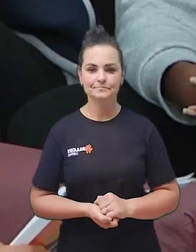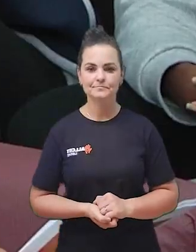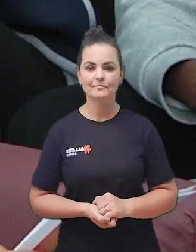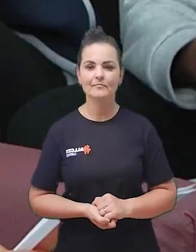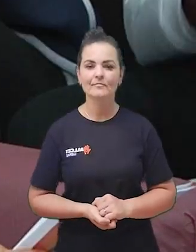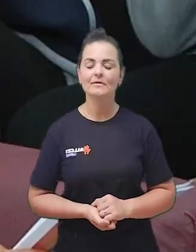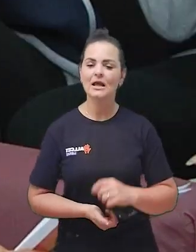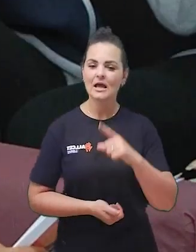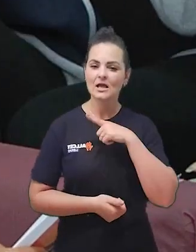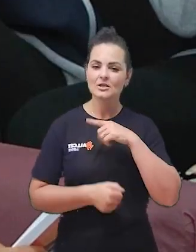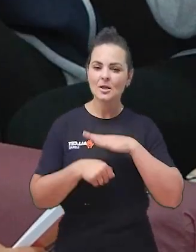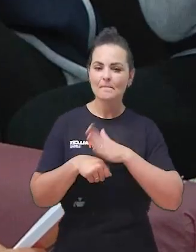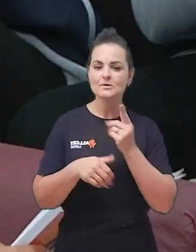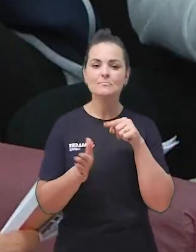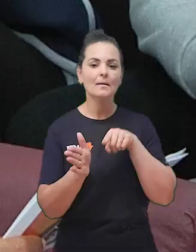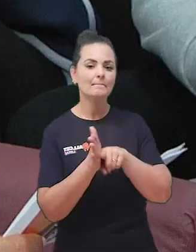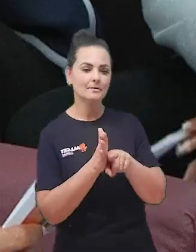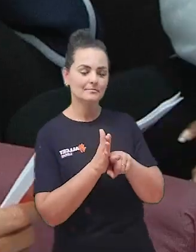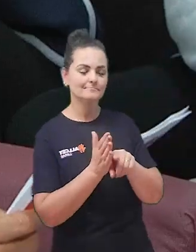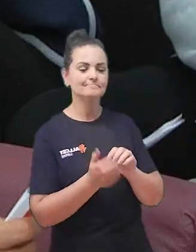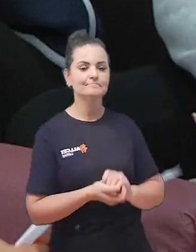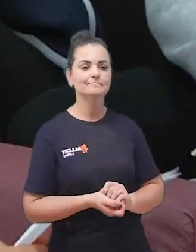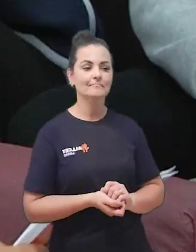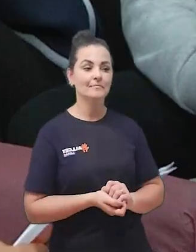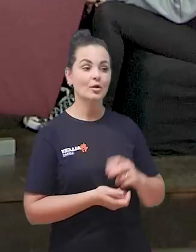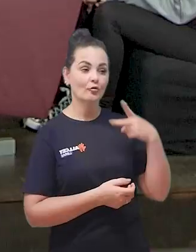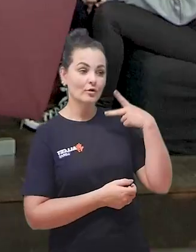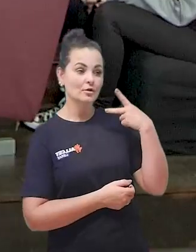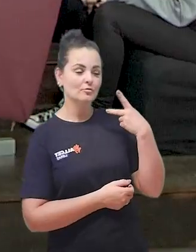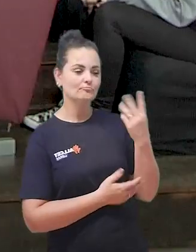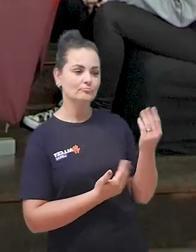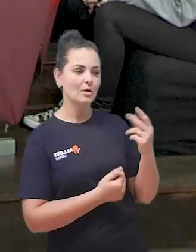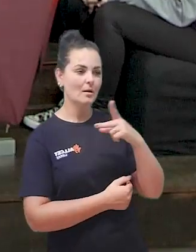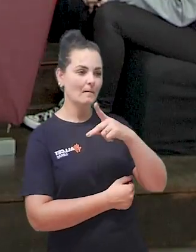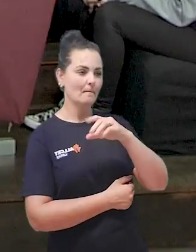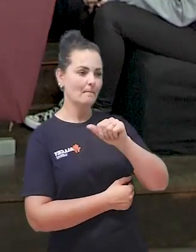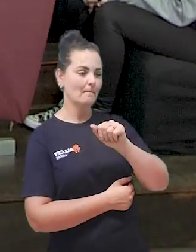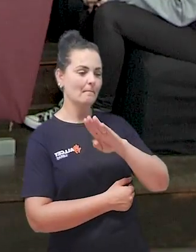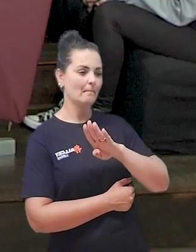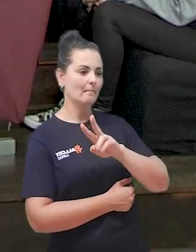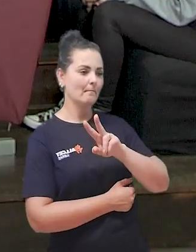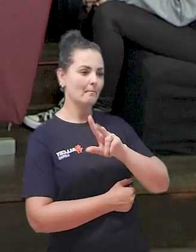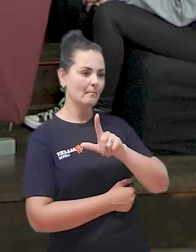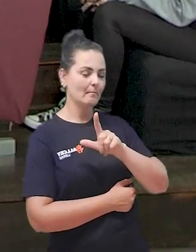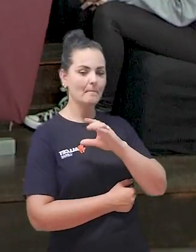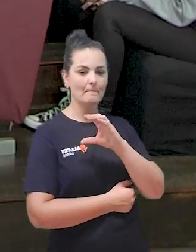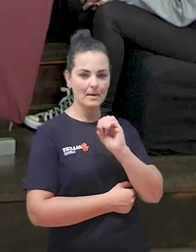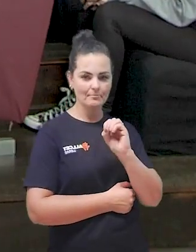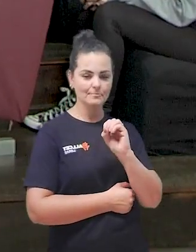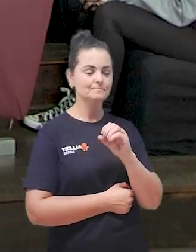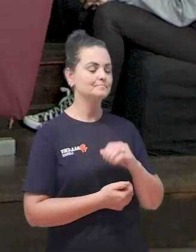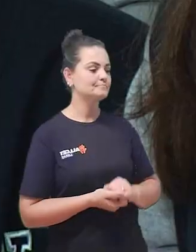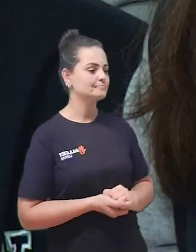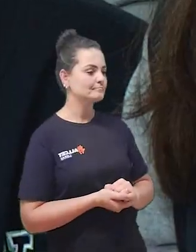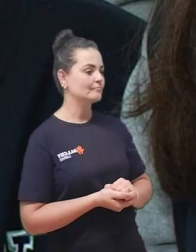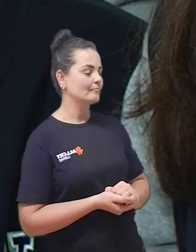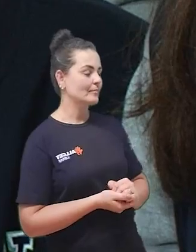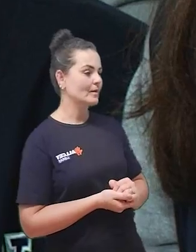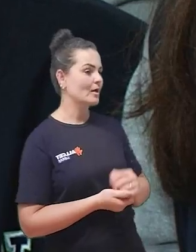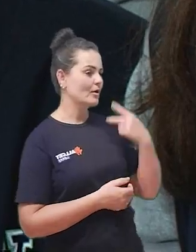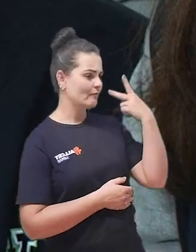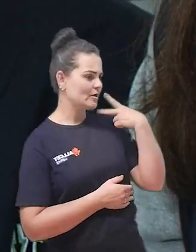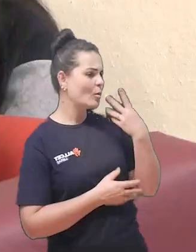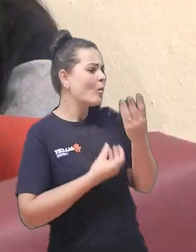Nós temos mais uma pergunta, vereador, e agora quem faz é o Pablo. Vereador, conte para nós como o senhor entrou